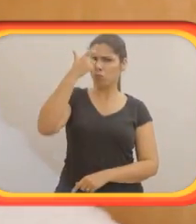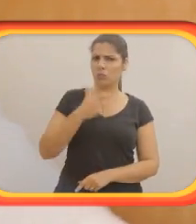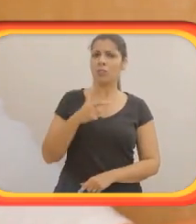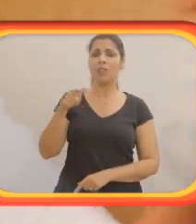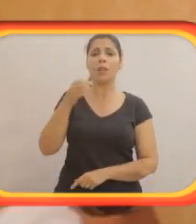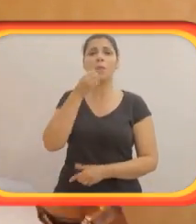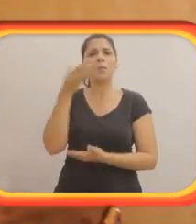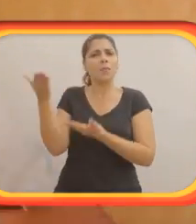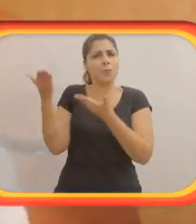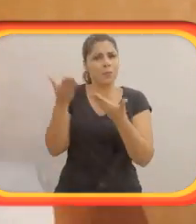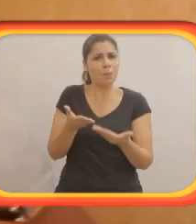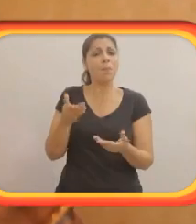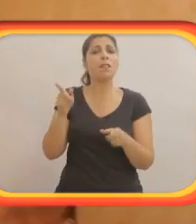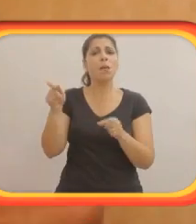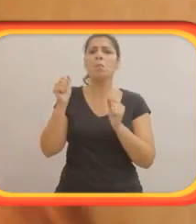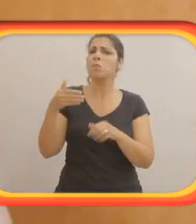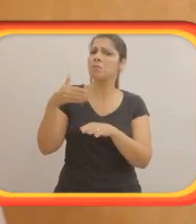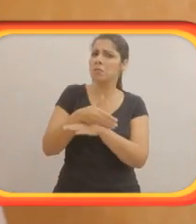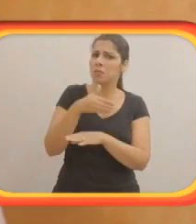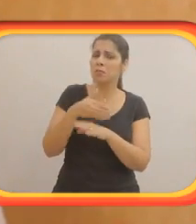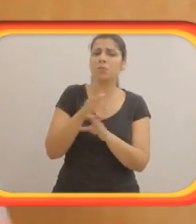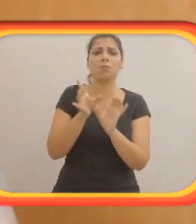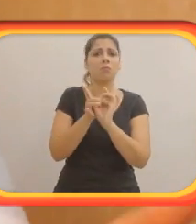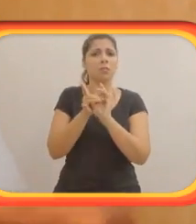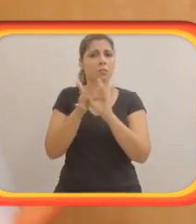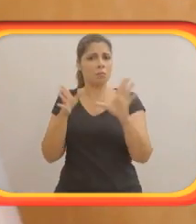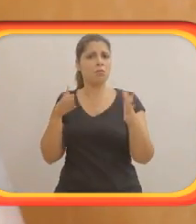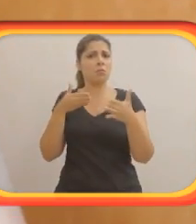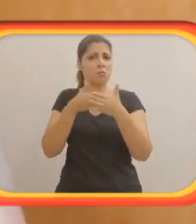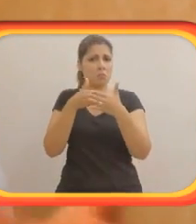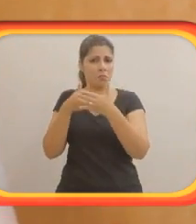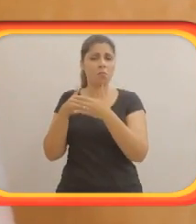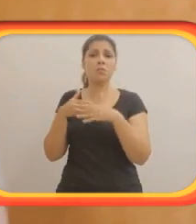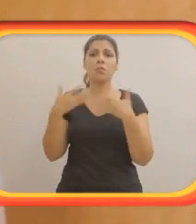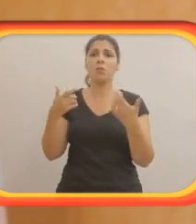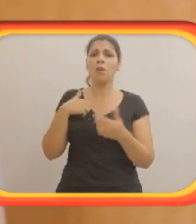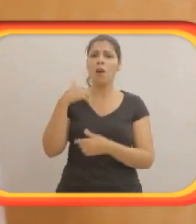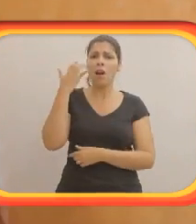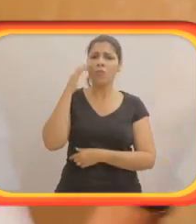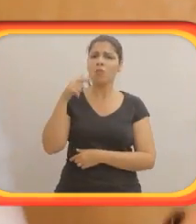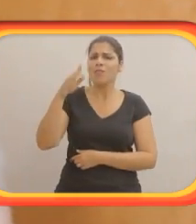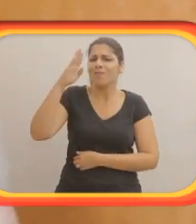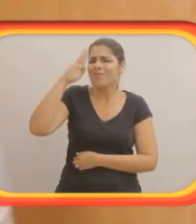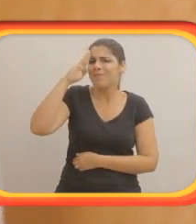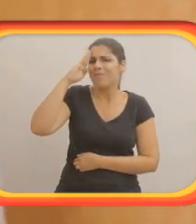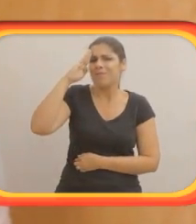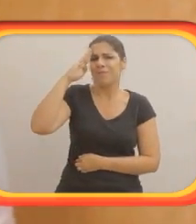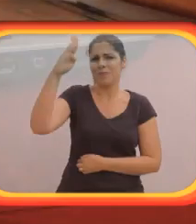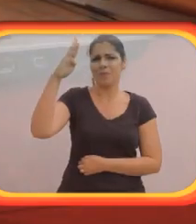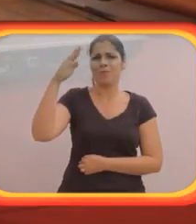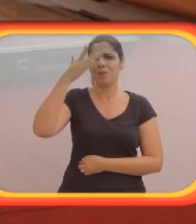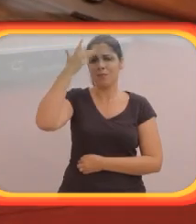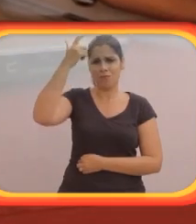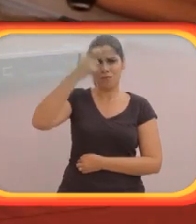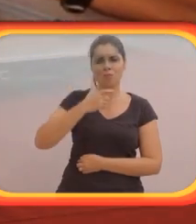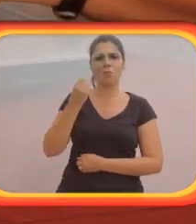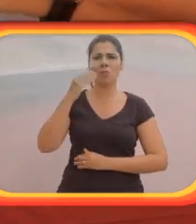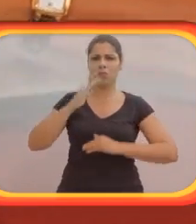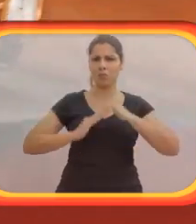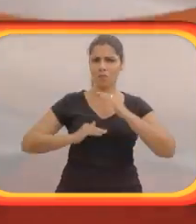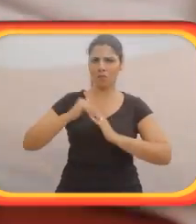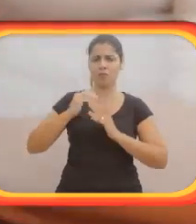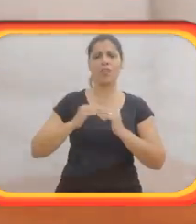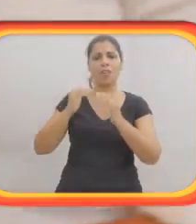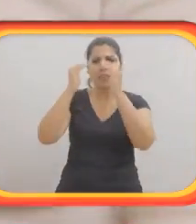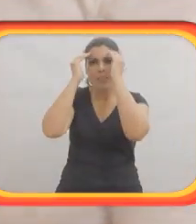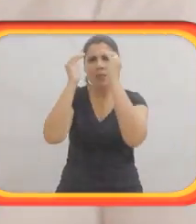falta, mas de que existe um potencial ali, que ele é bem-vindo, ele pode participar, independente das limitações. O que eu